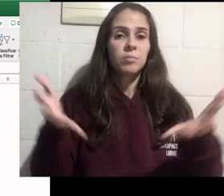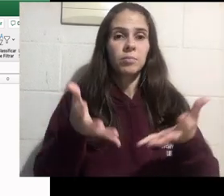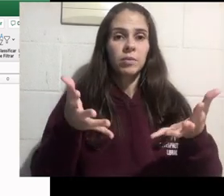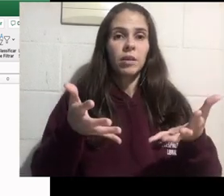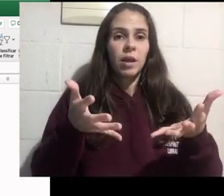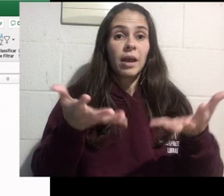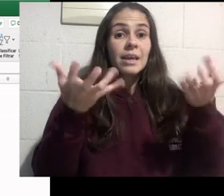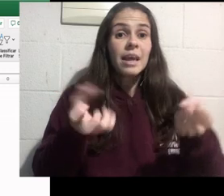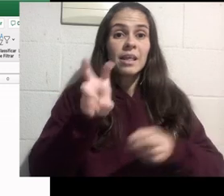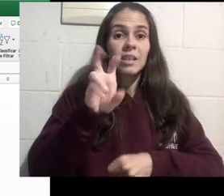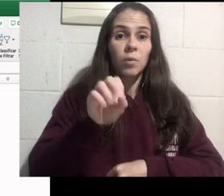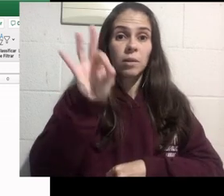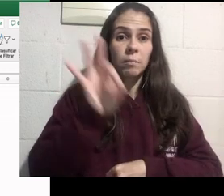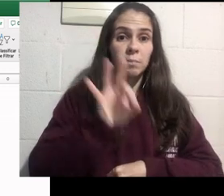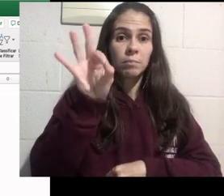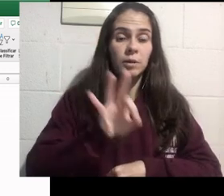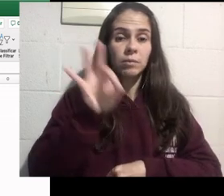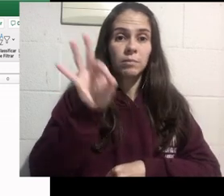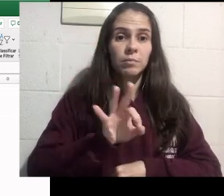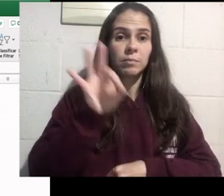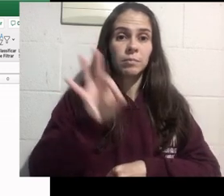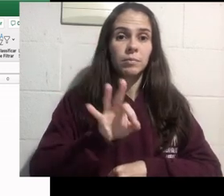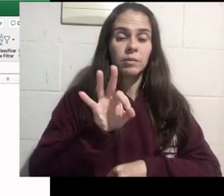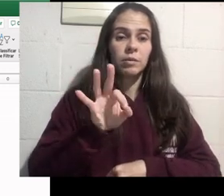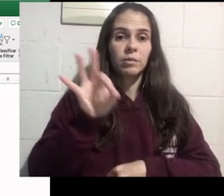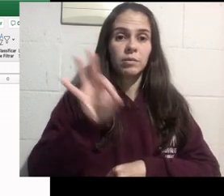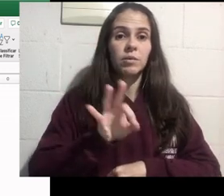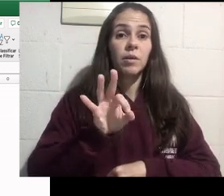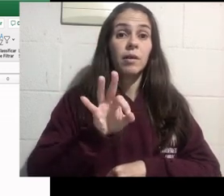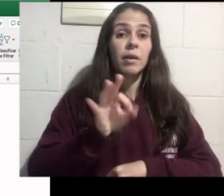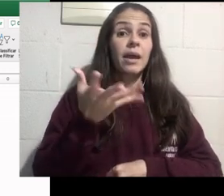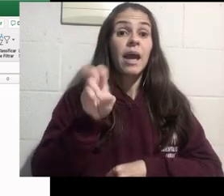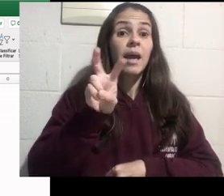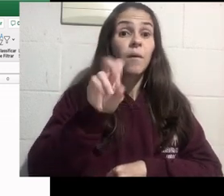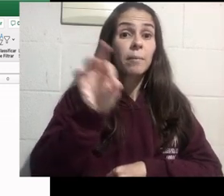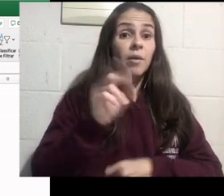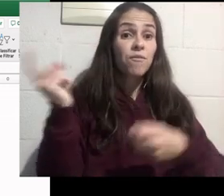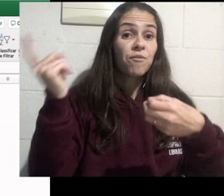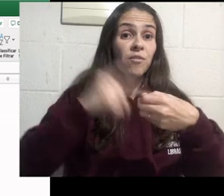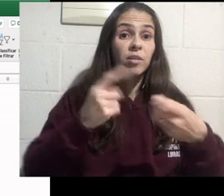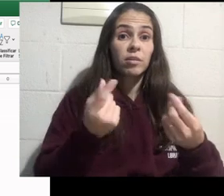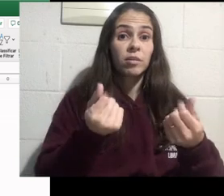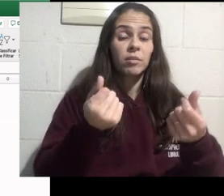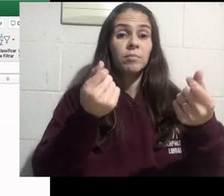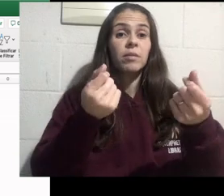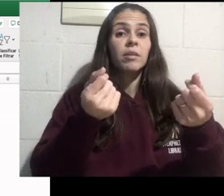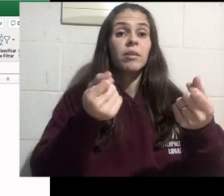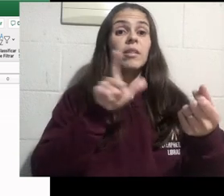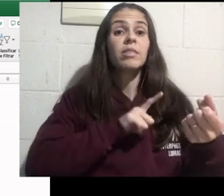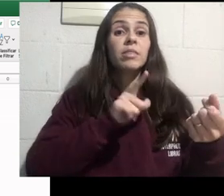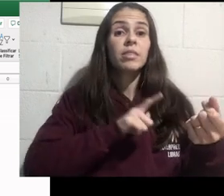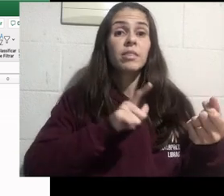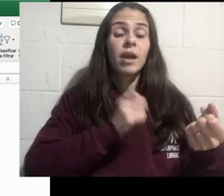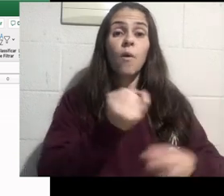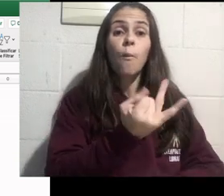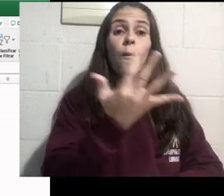em 50%, né? Então, a gente vai ter aqui definida, né, a quantidade que